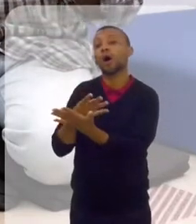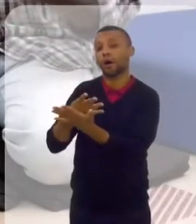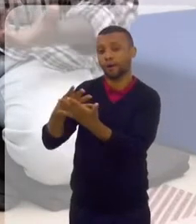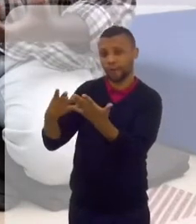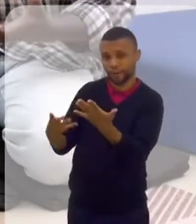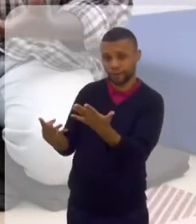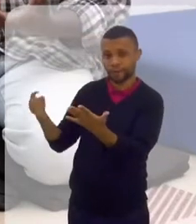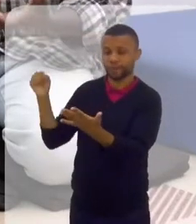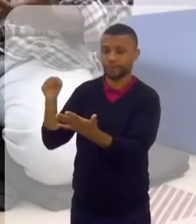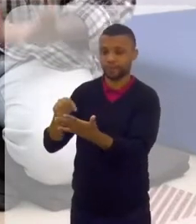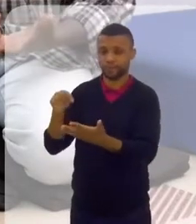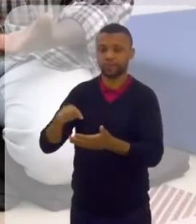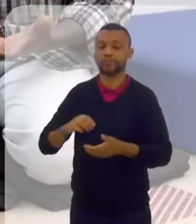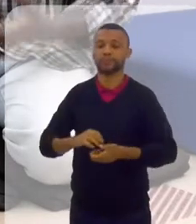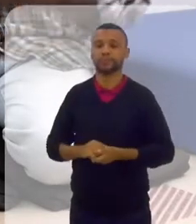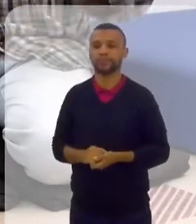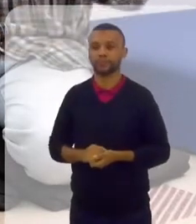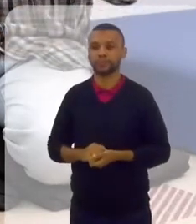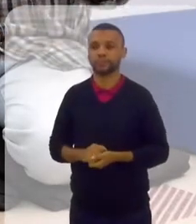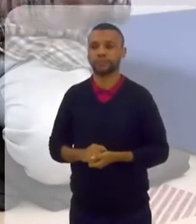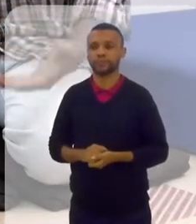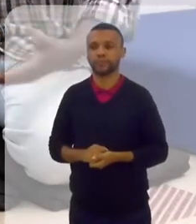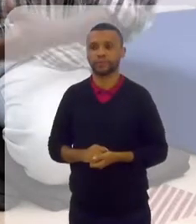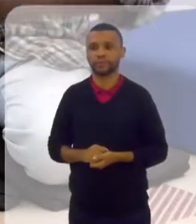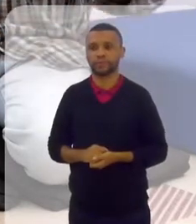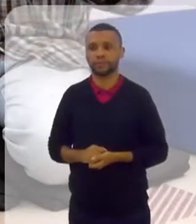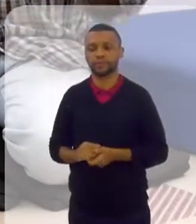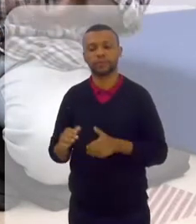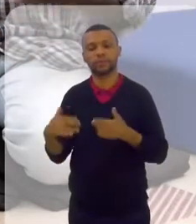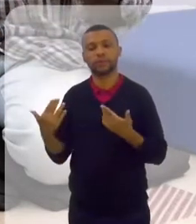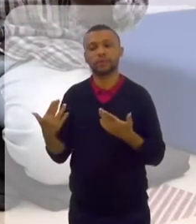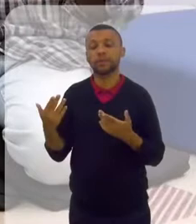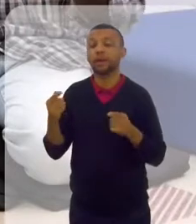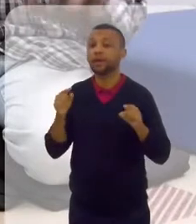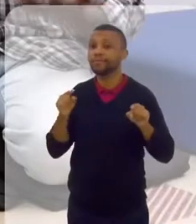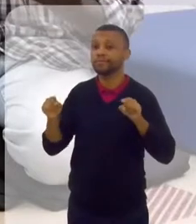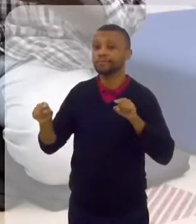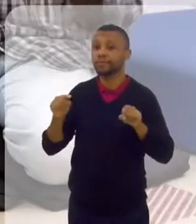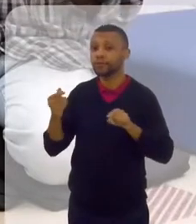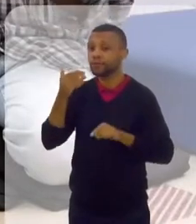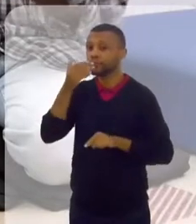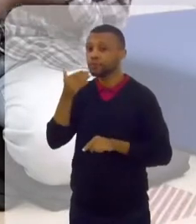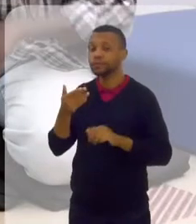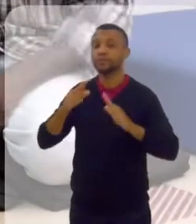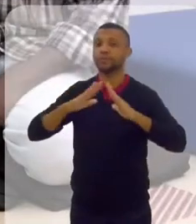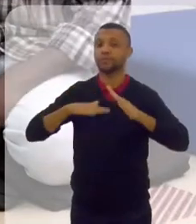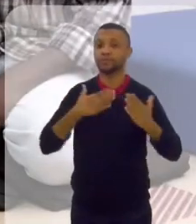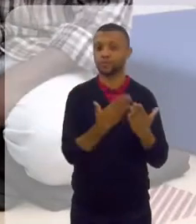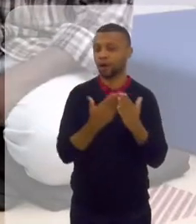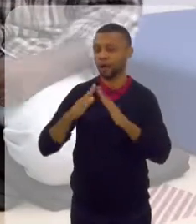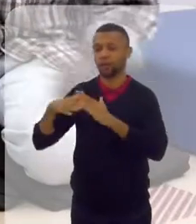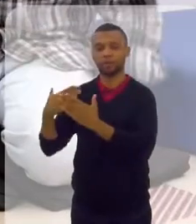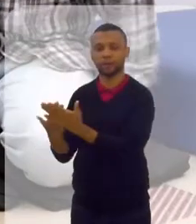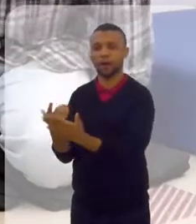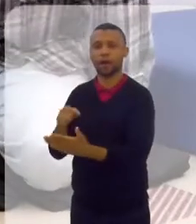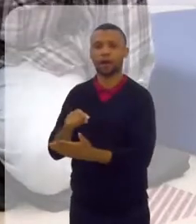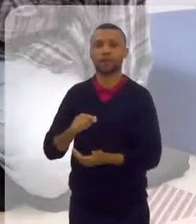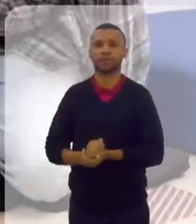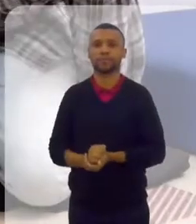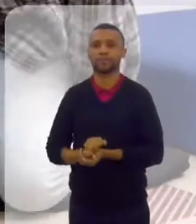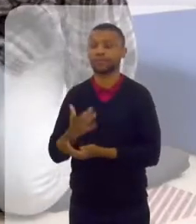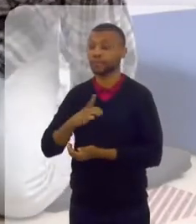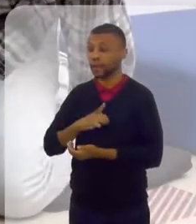Corão e as ciências islâmicas. E então tem essas duas formas. E também tem o então, que chama... Então, a criança, na verdade, ela